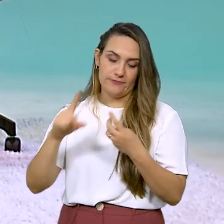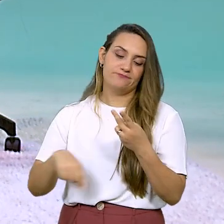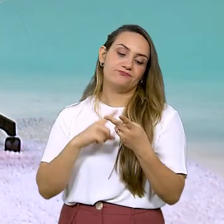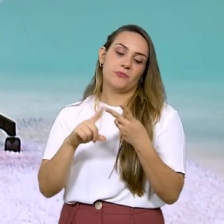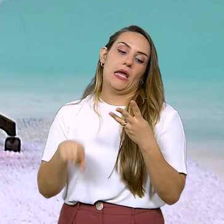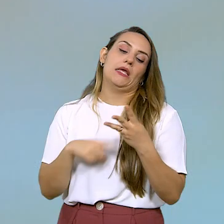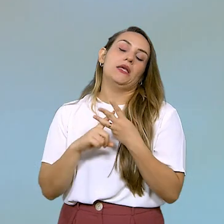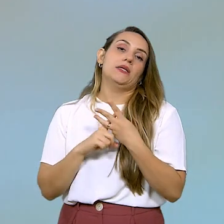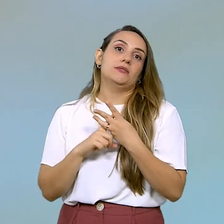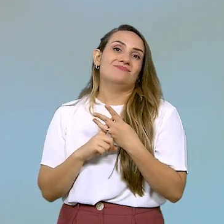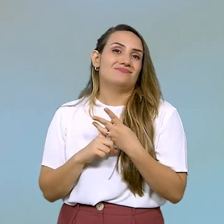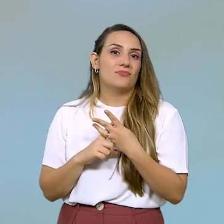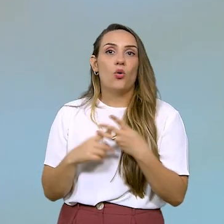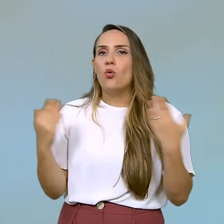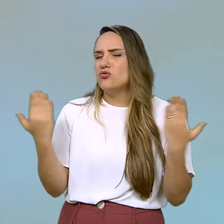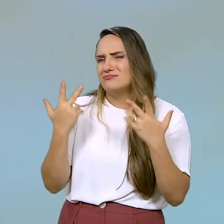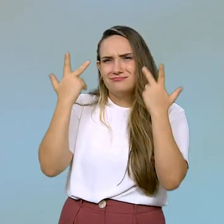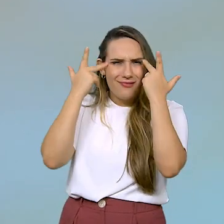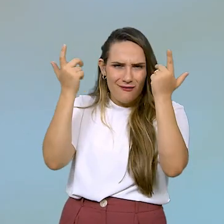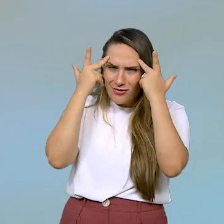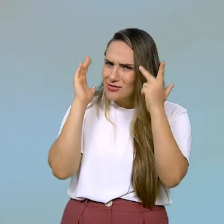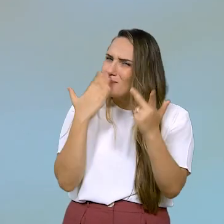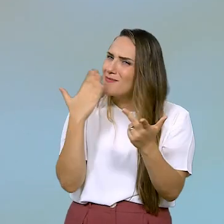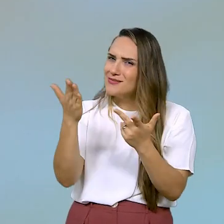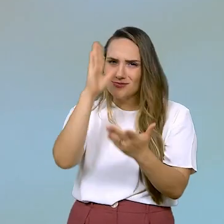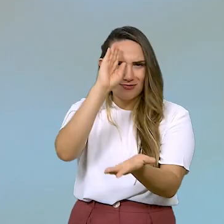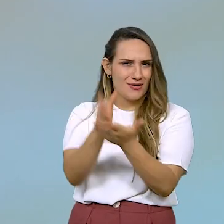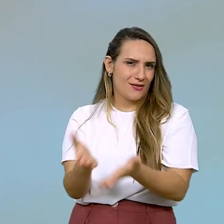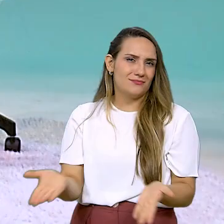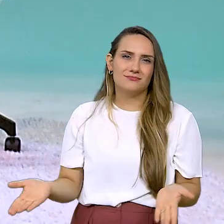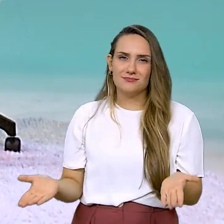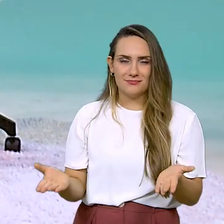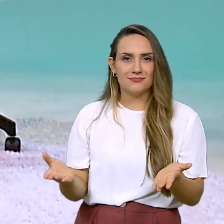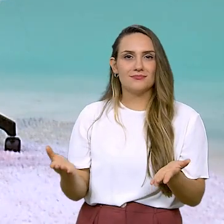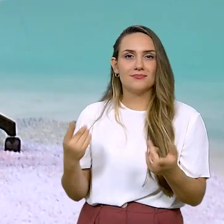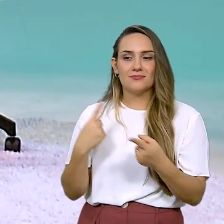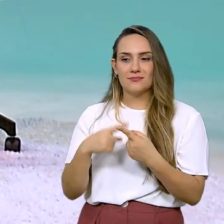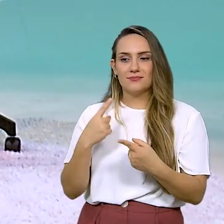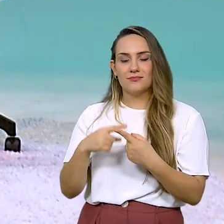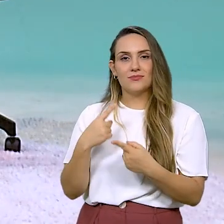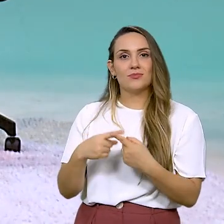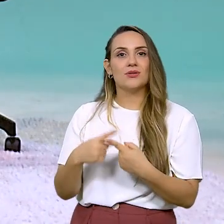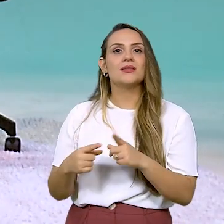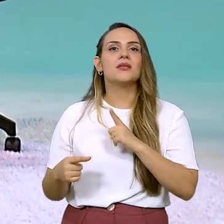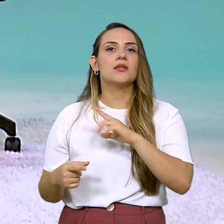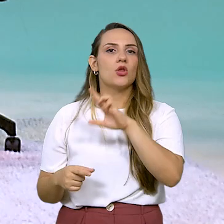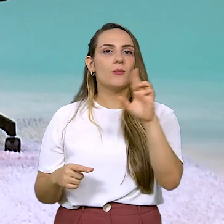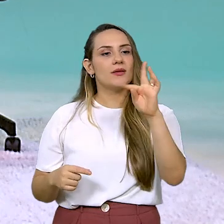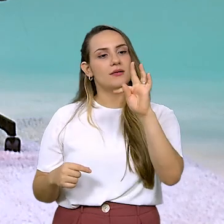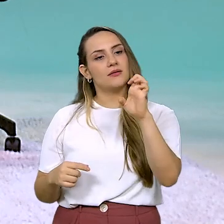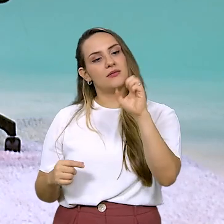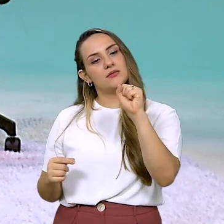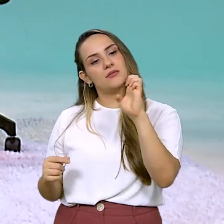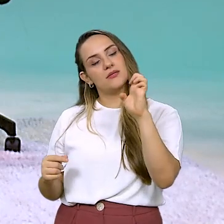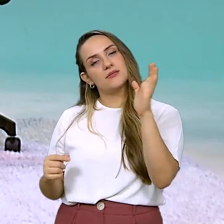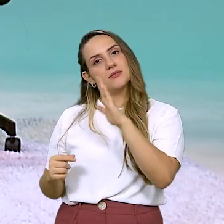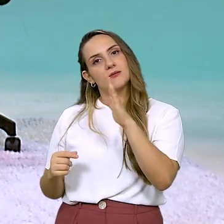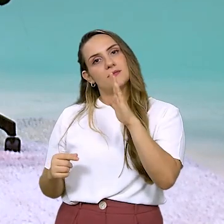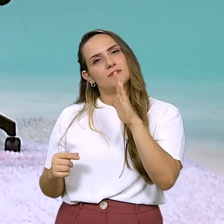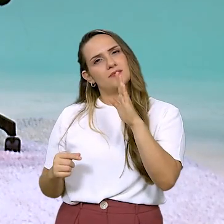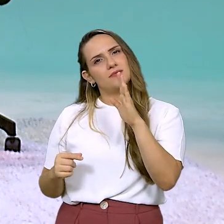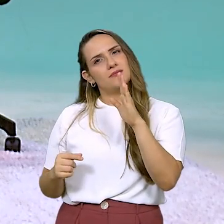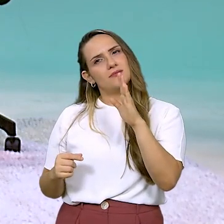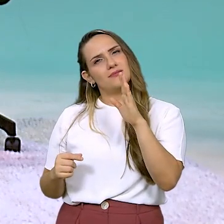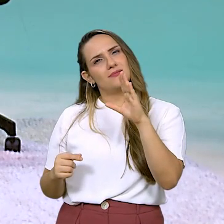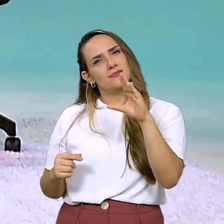ser retomados. Nós temos, inclusive, hoje uma tranquilidade em relação a isso, devido à questão da tese do século, né? É uma tese que, na verdade,